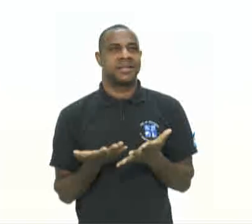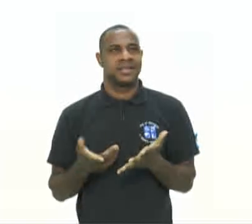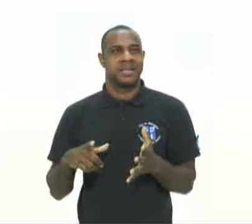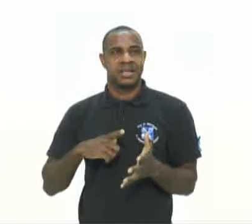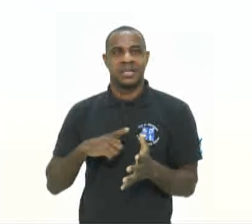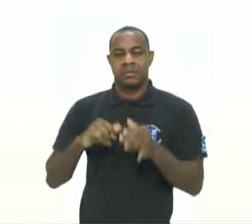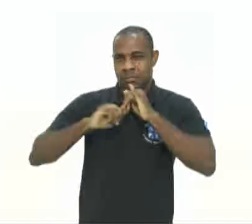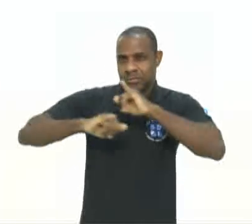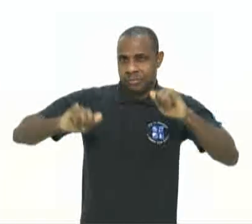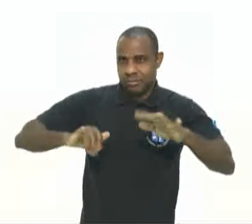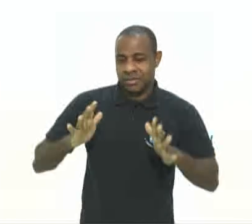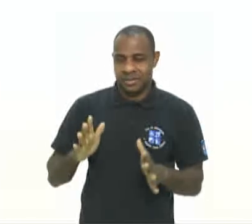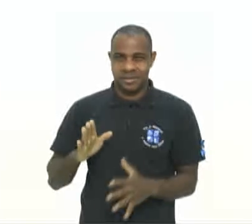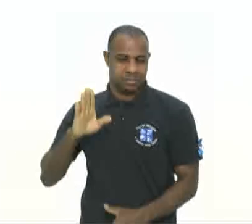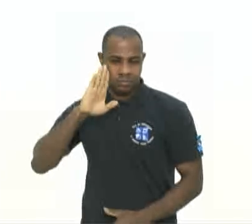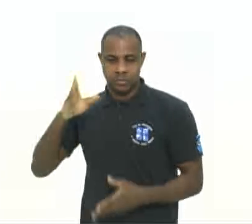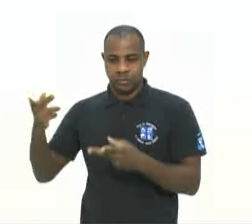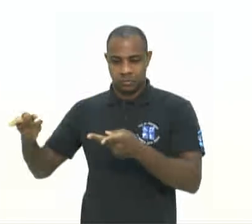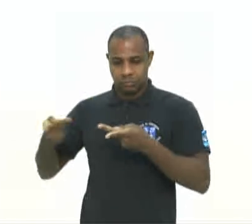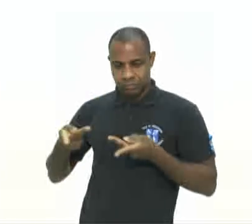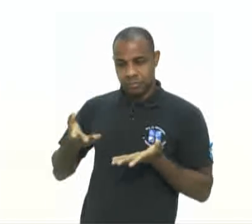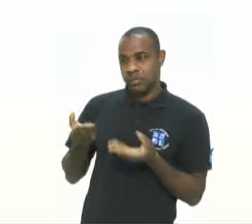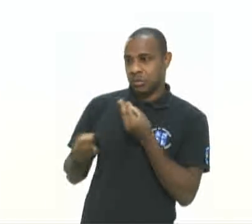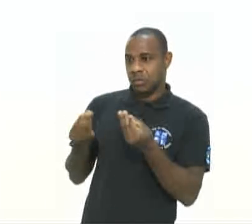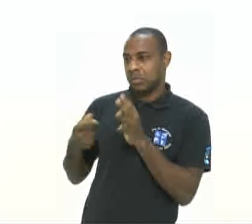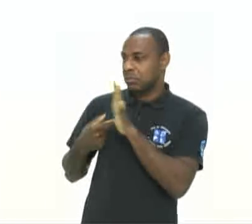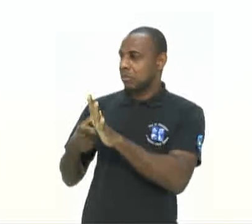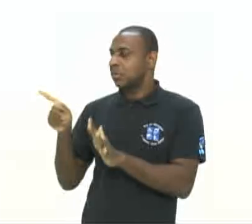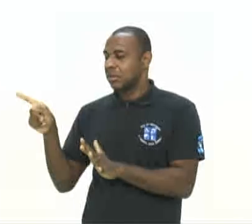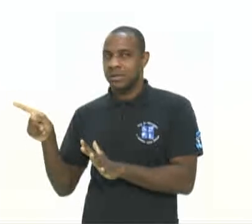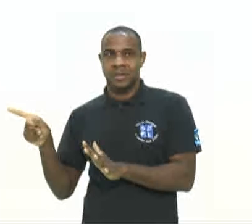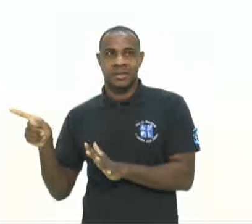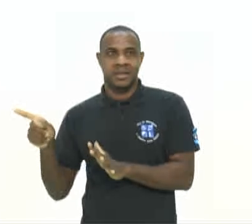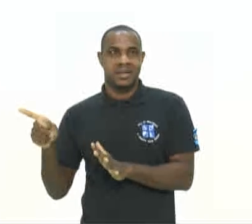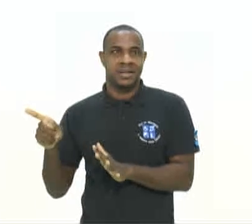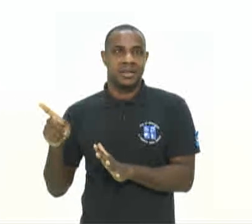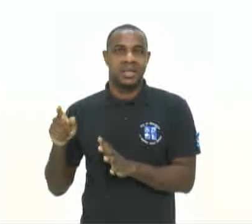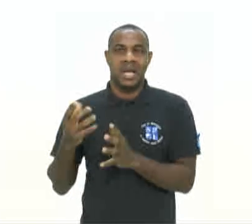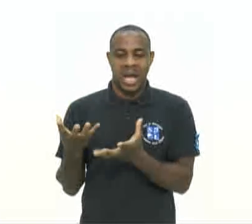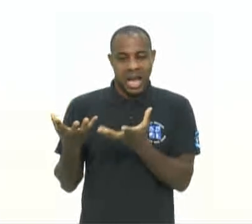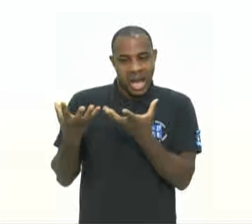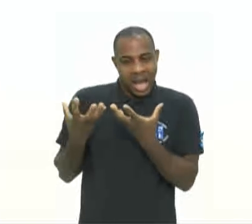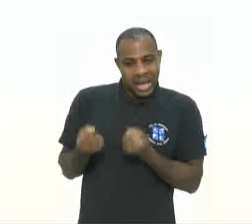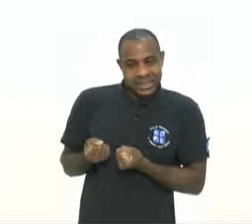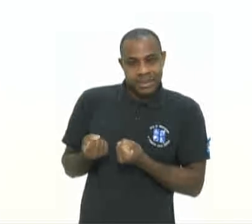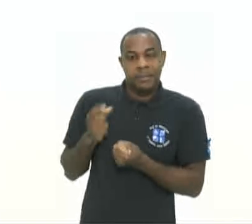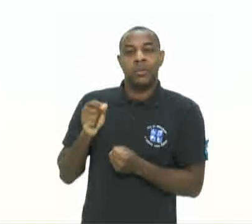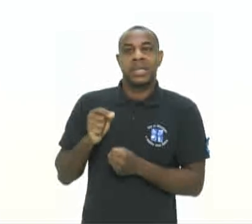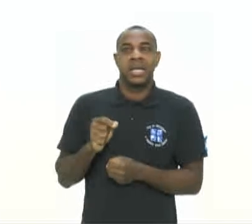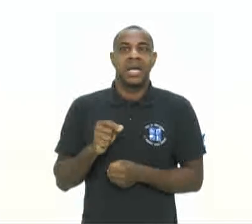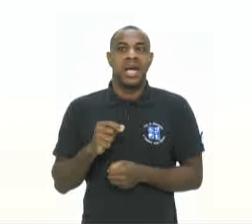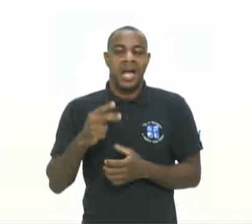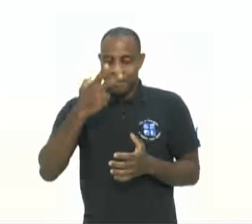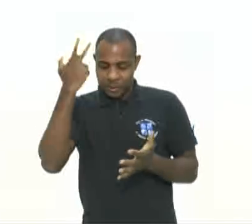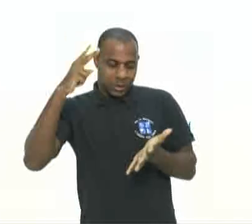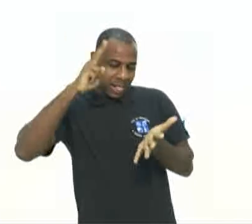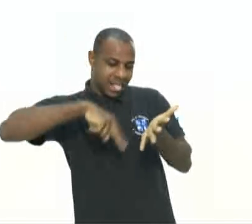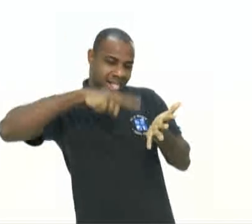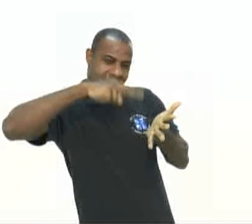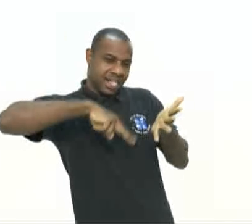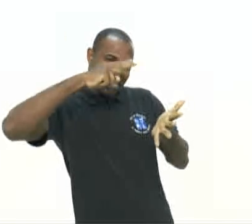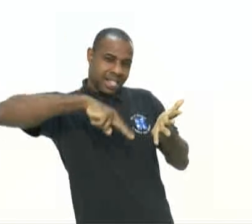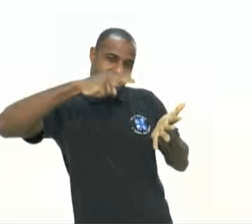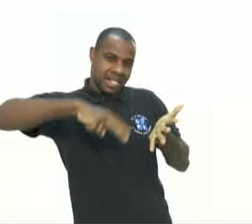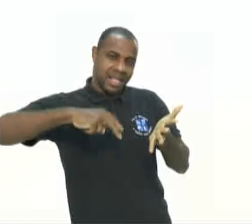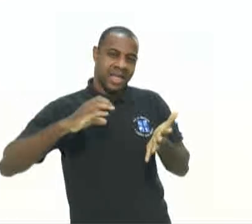a função de recepcionar aqui é na acepção de acolher o leitor. Assim, a função de